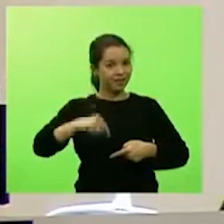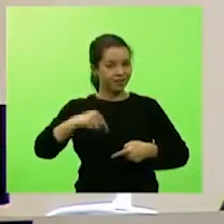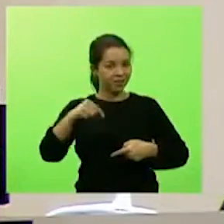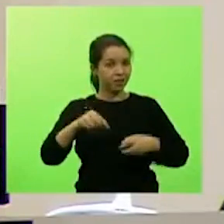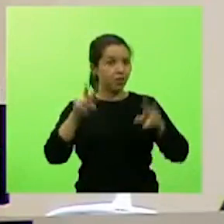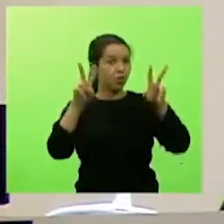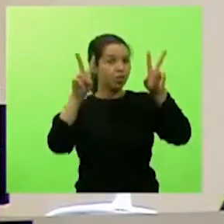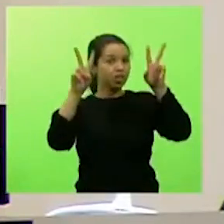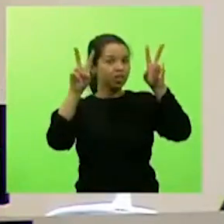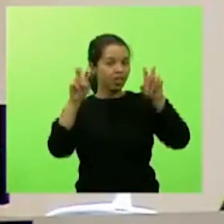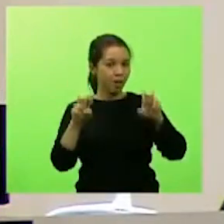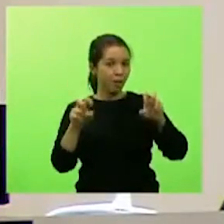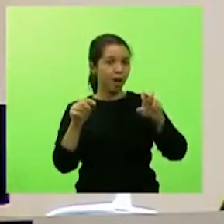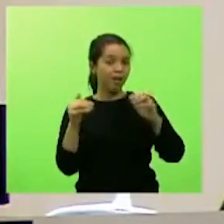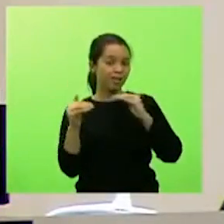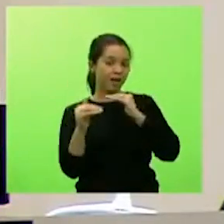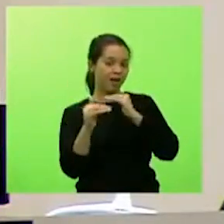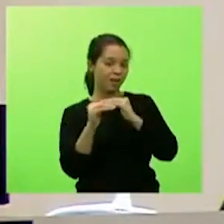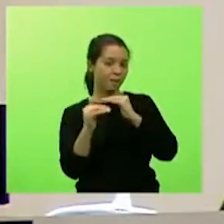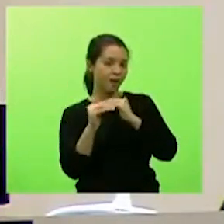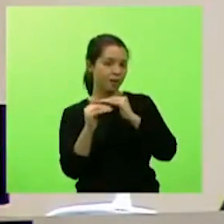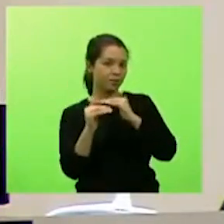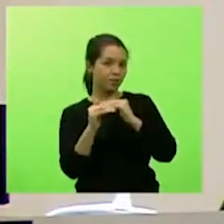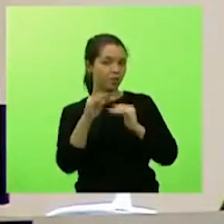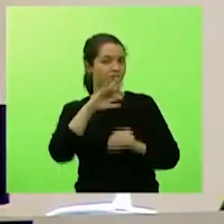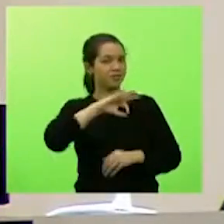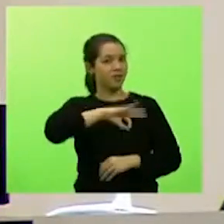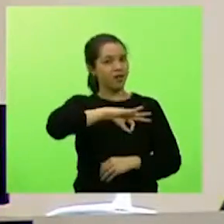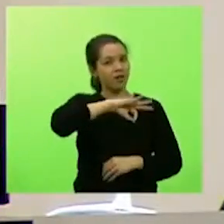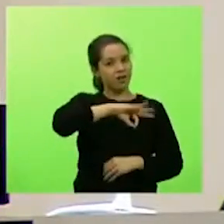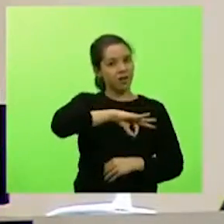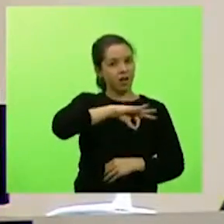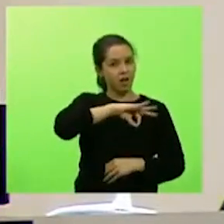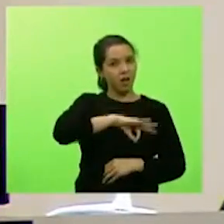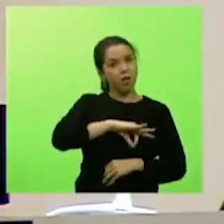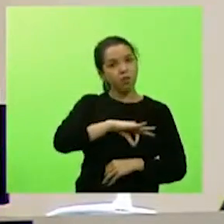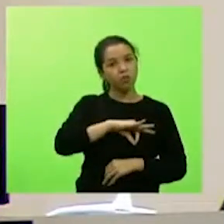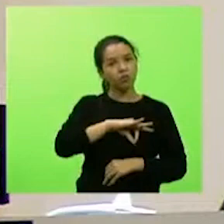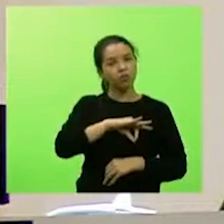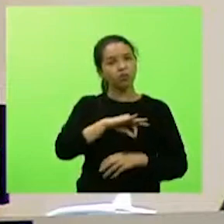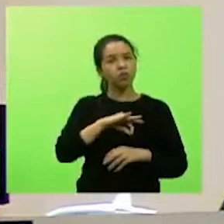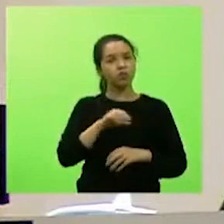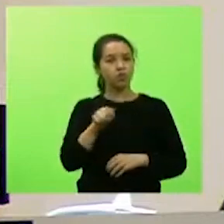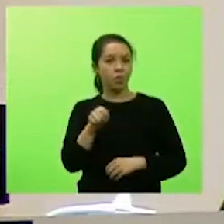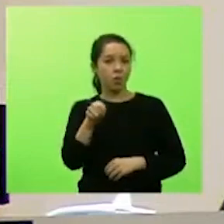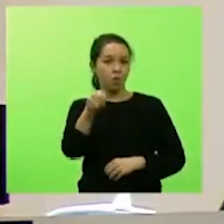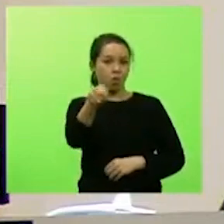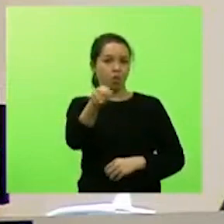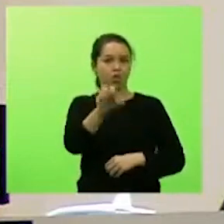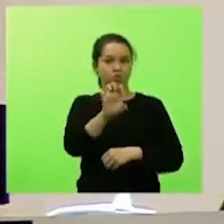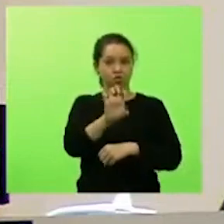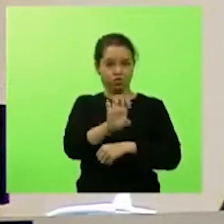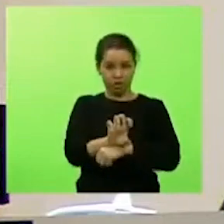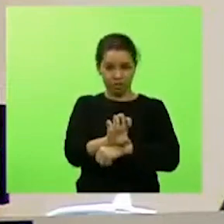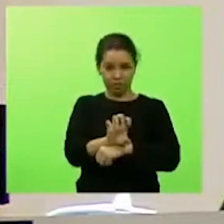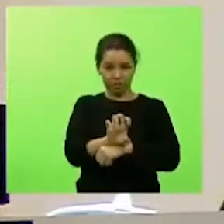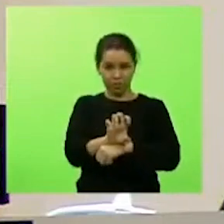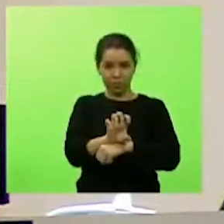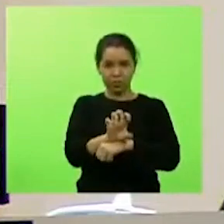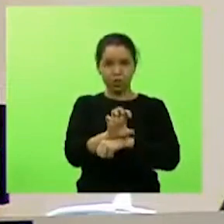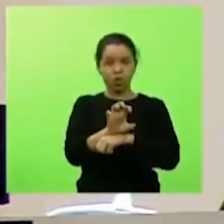trata-se da equiparação salarial dos procuradores. E todo mundo